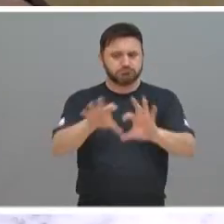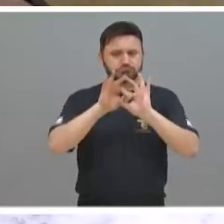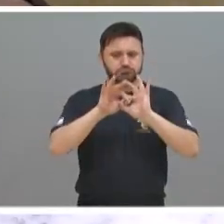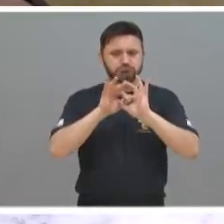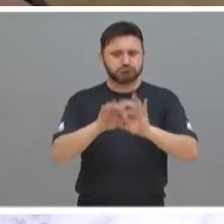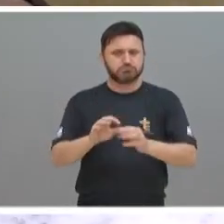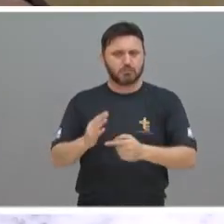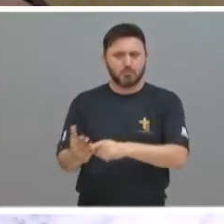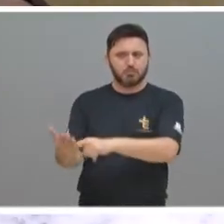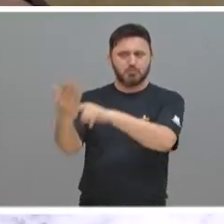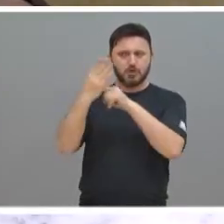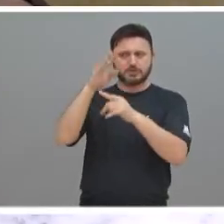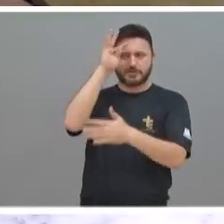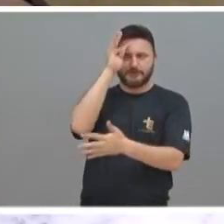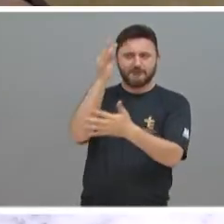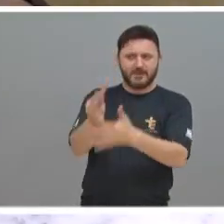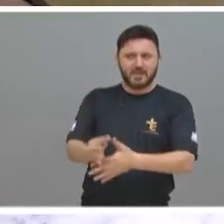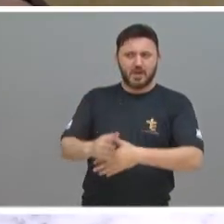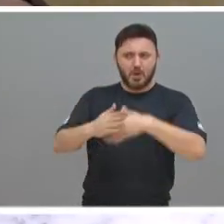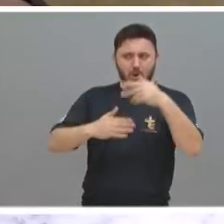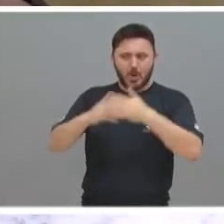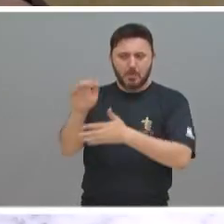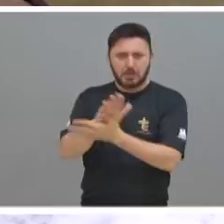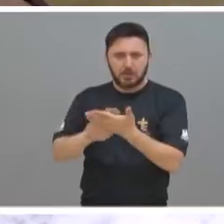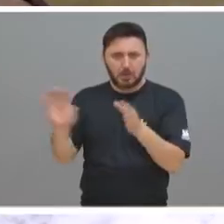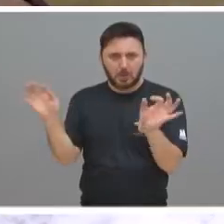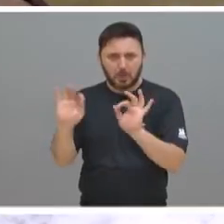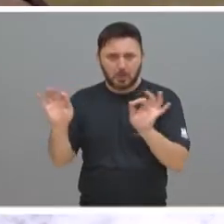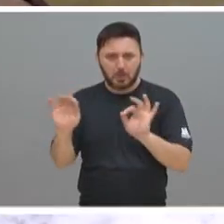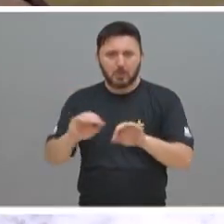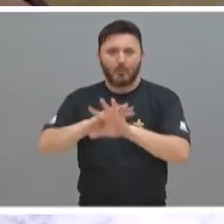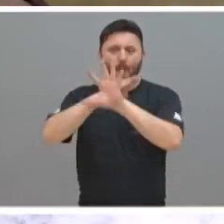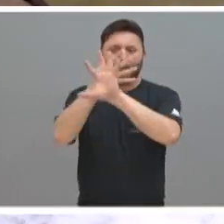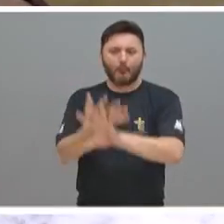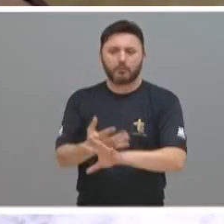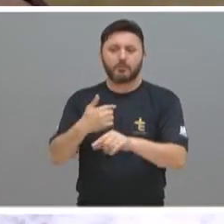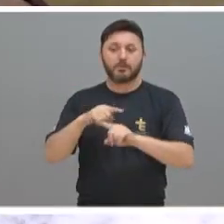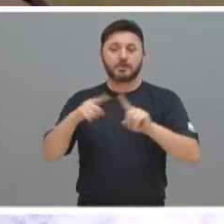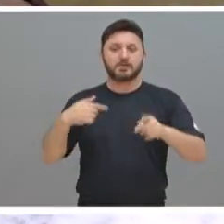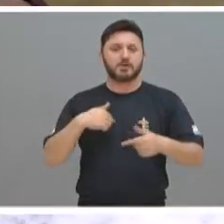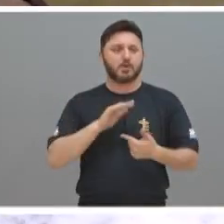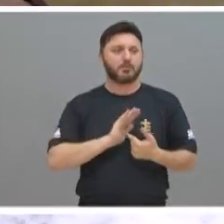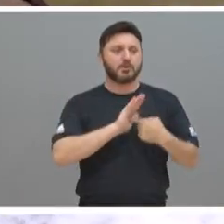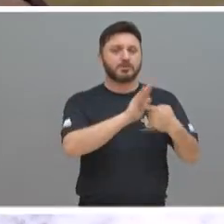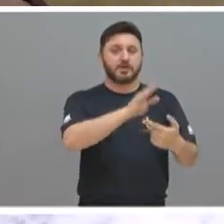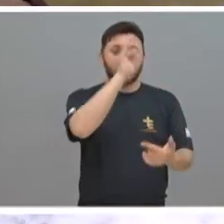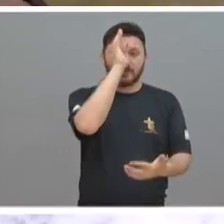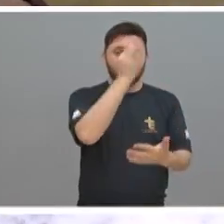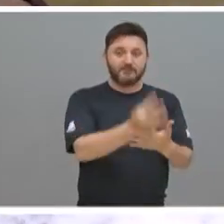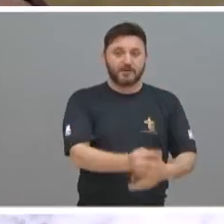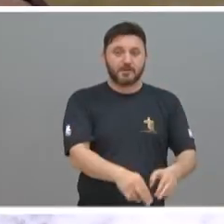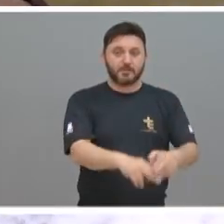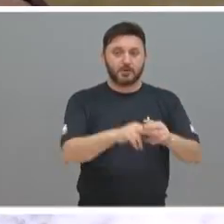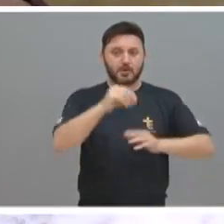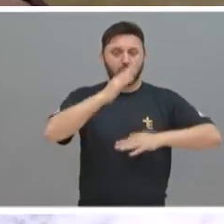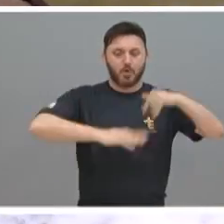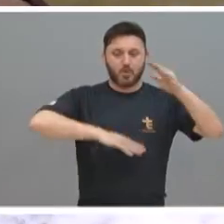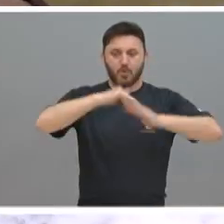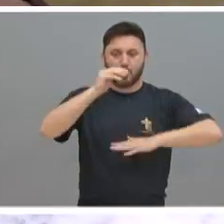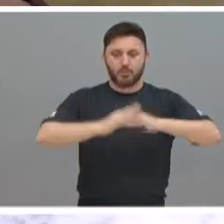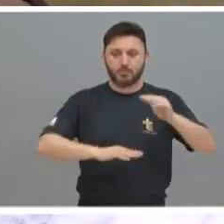mostra-me a tua fé sem as obras, que eu te mostrarei a minha fé pelas